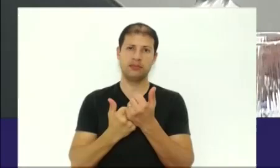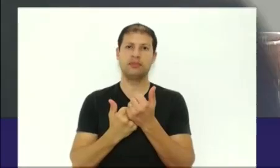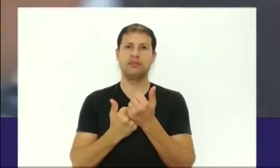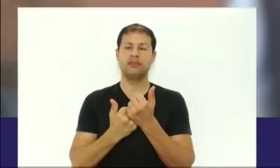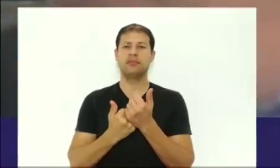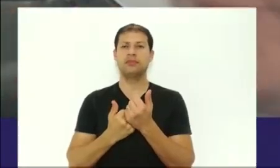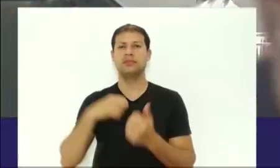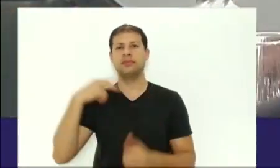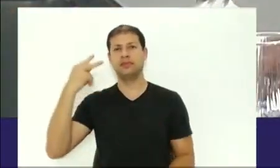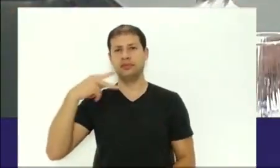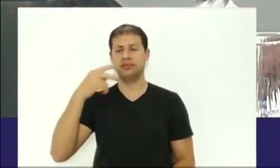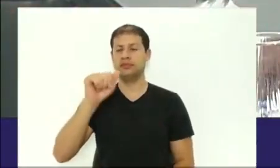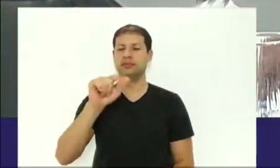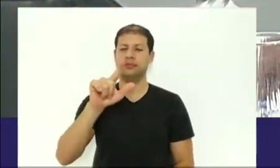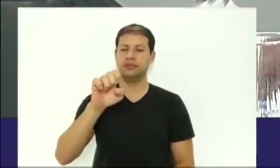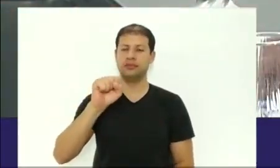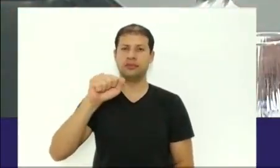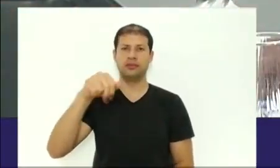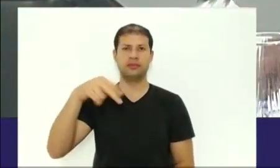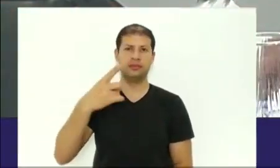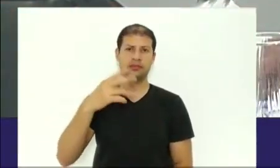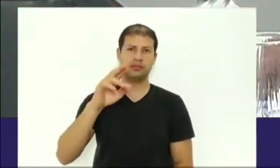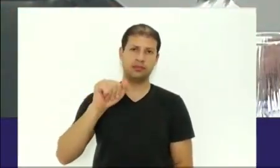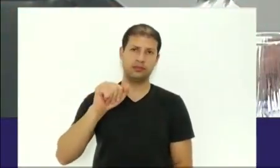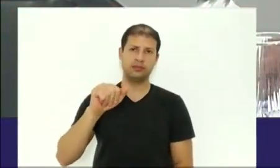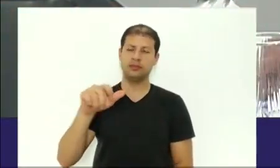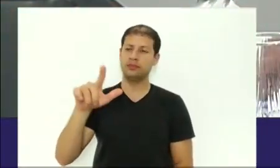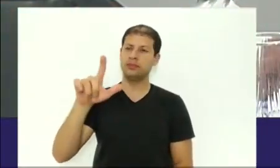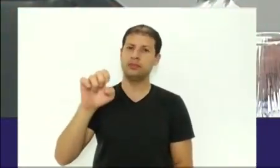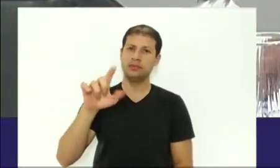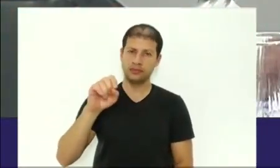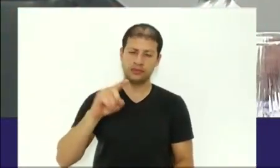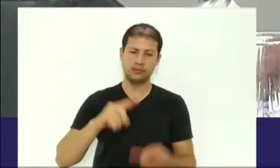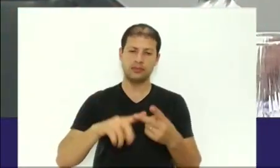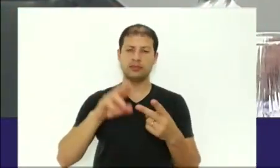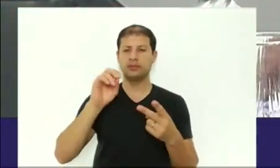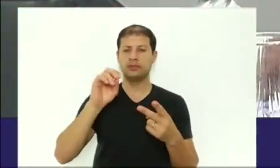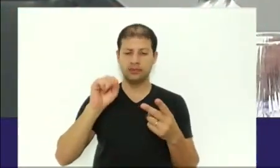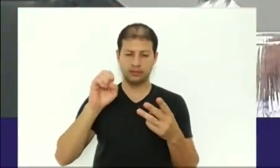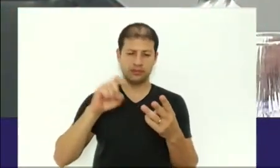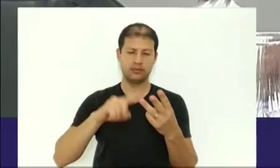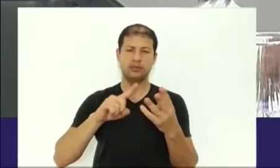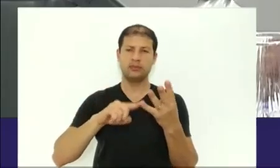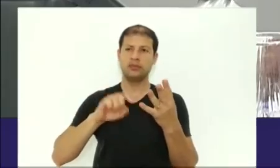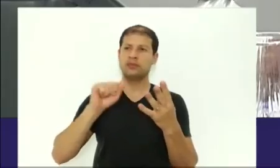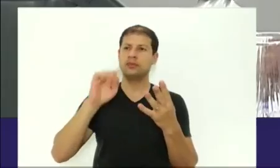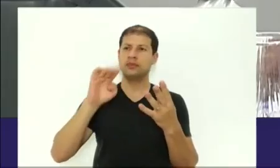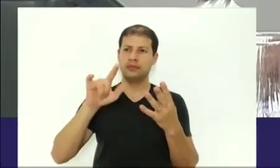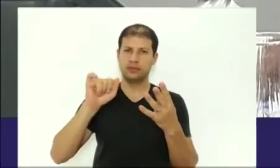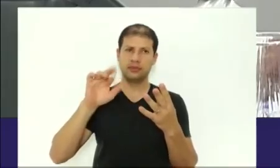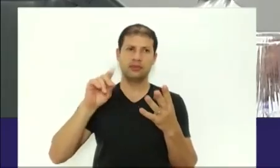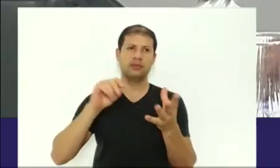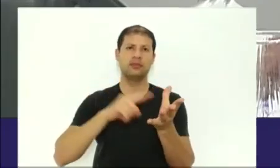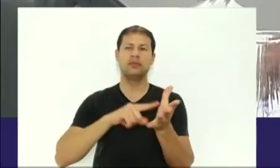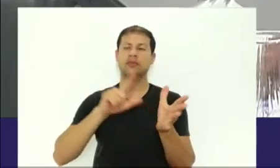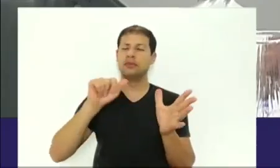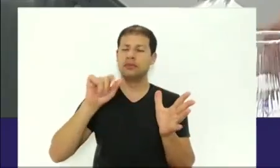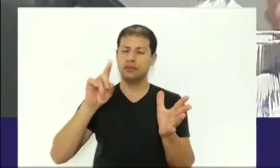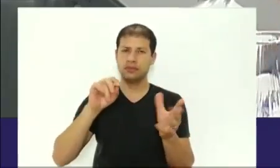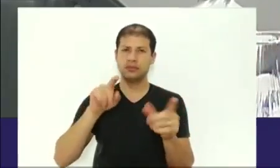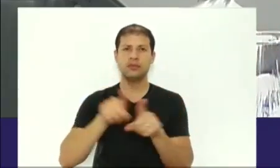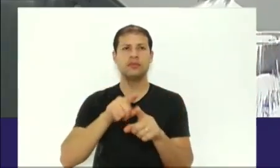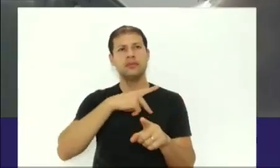vereadora Alessandra, Lelo Pagani, Rosiello, Abelardo, Sargento Laudo e o presidente